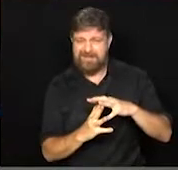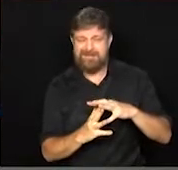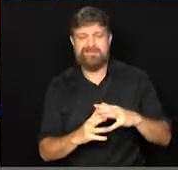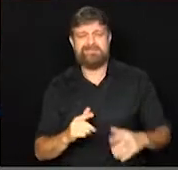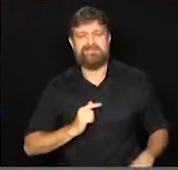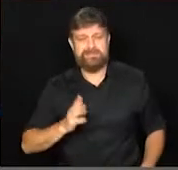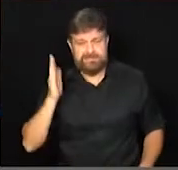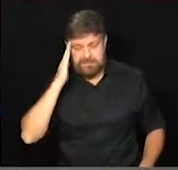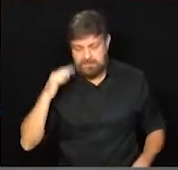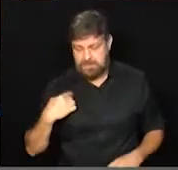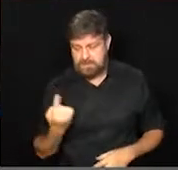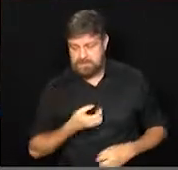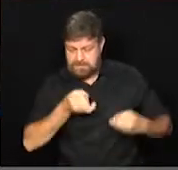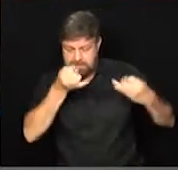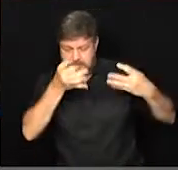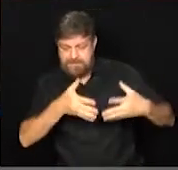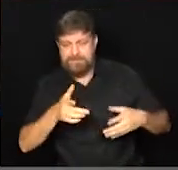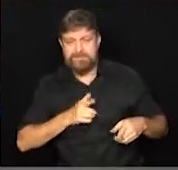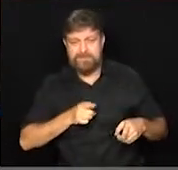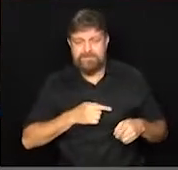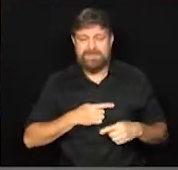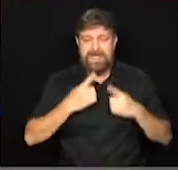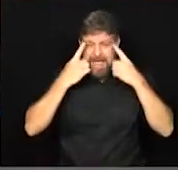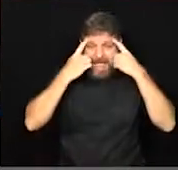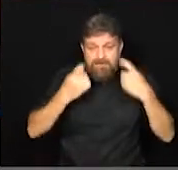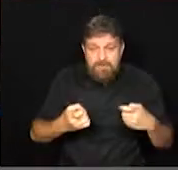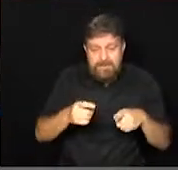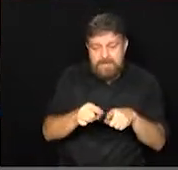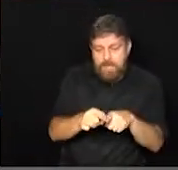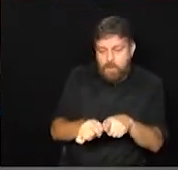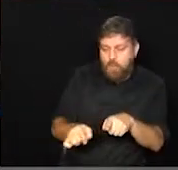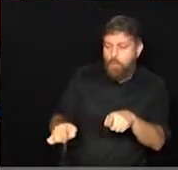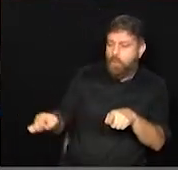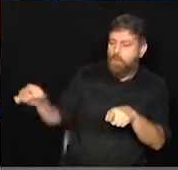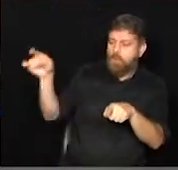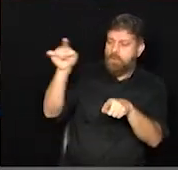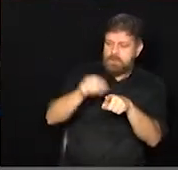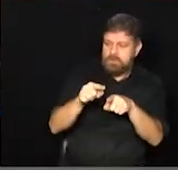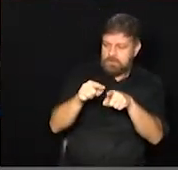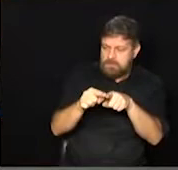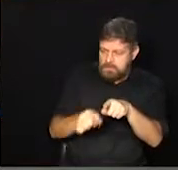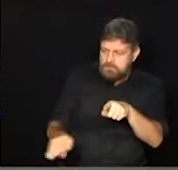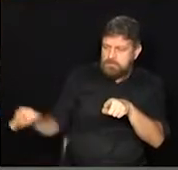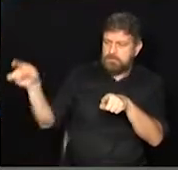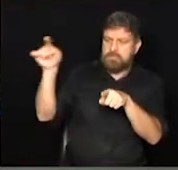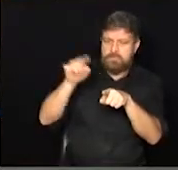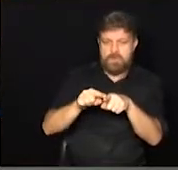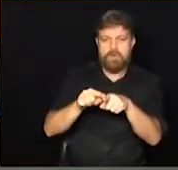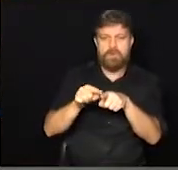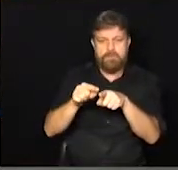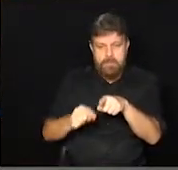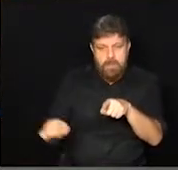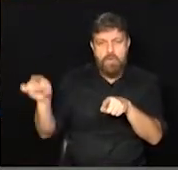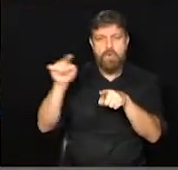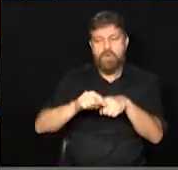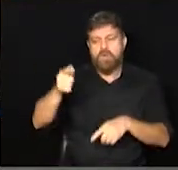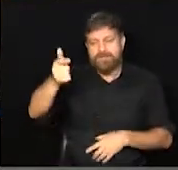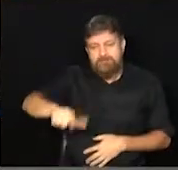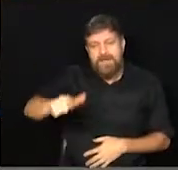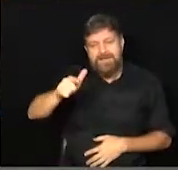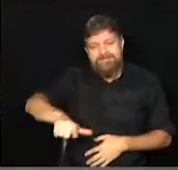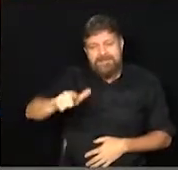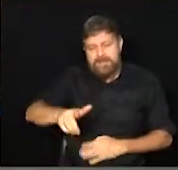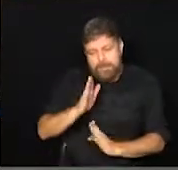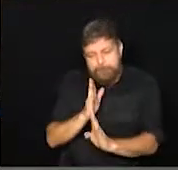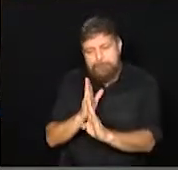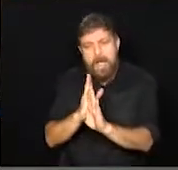que a gente está falando de um ciclo de violência. E nesse ciclo de violência, e a identificação desse ciclo de violência, ele é